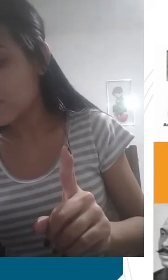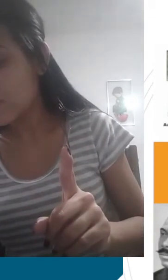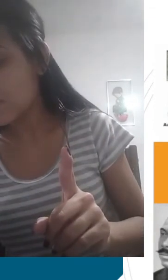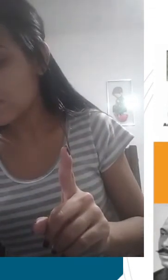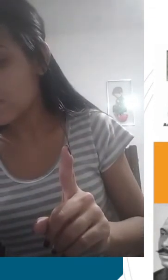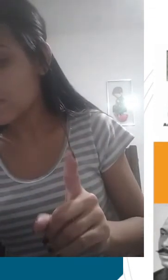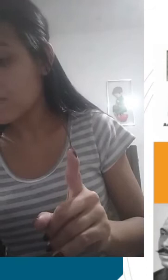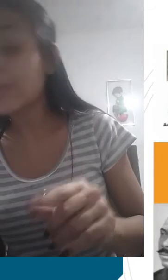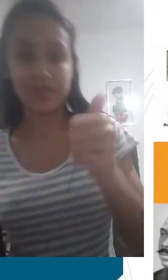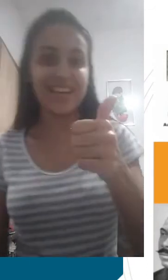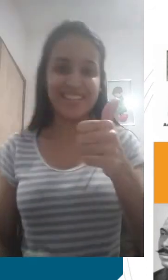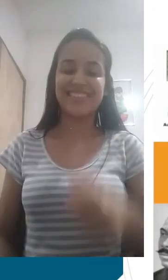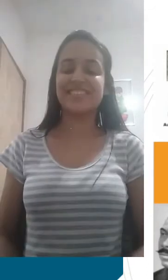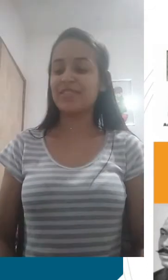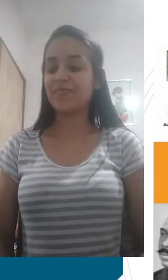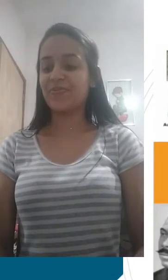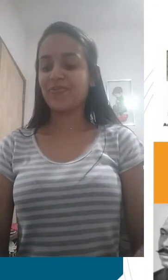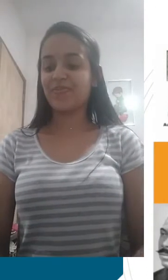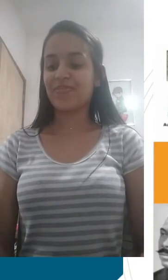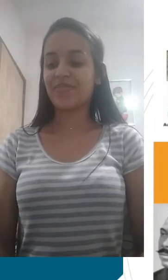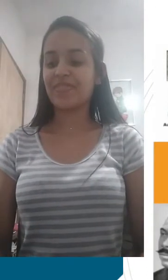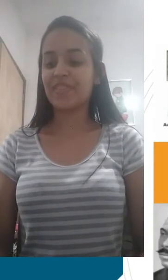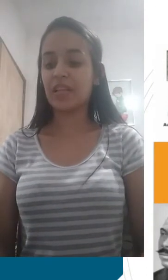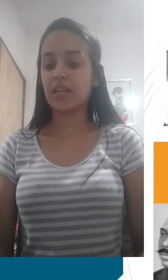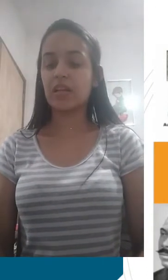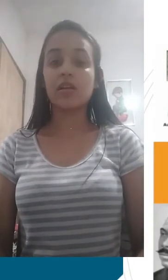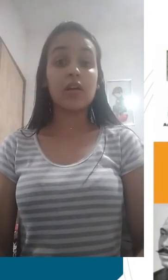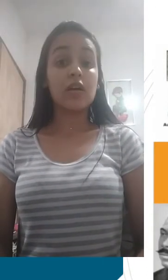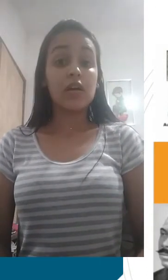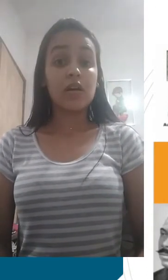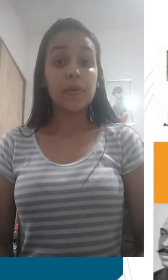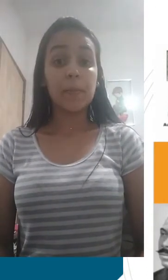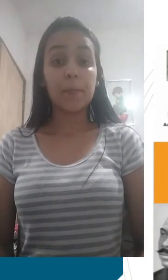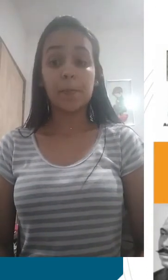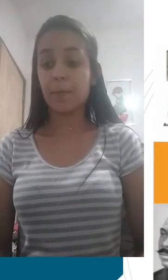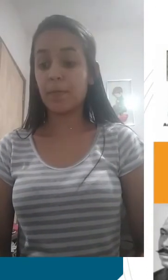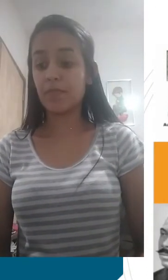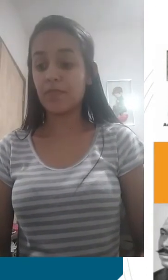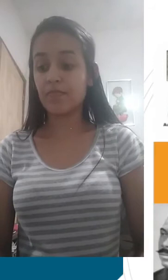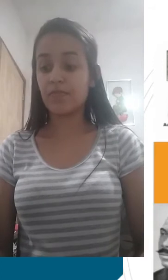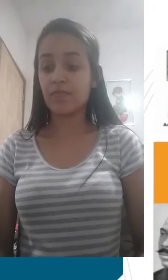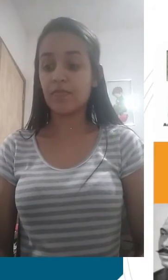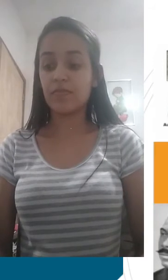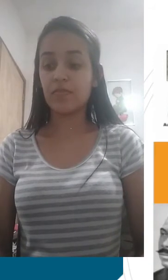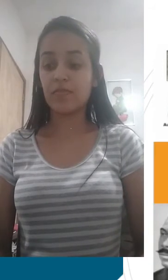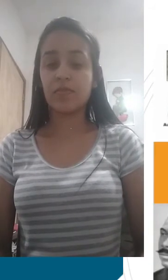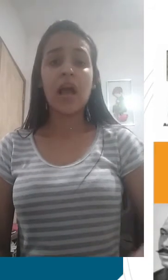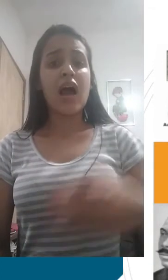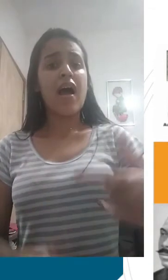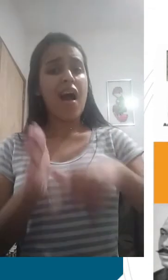em 1886 que o simbolismo recebeu esse nome, ficando conhecido anteriormente